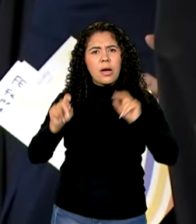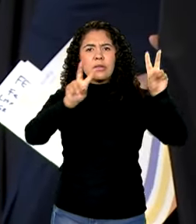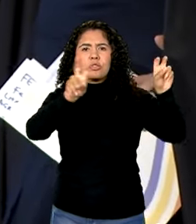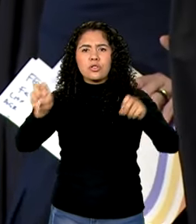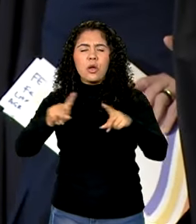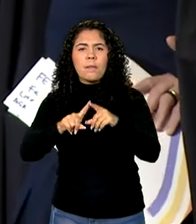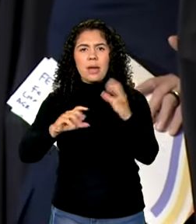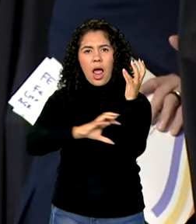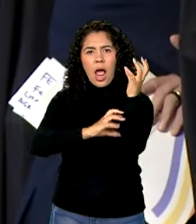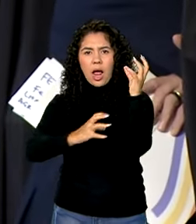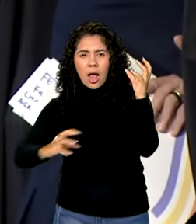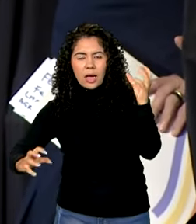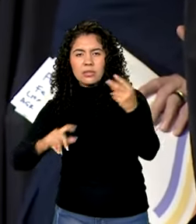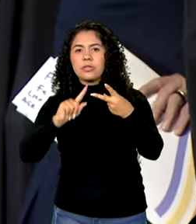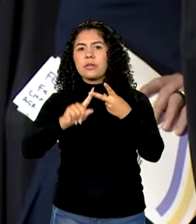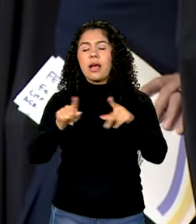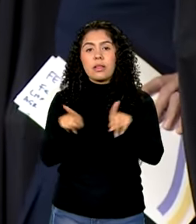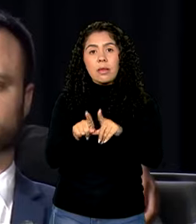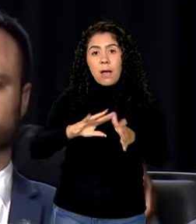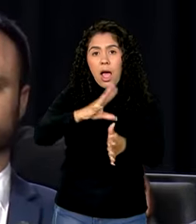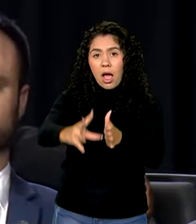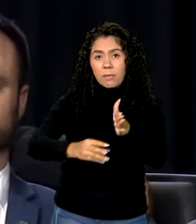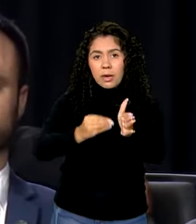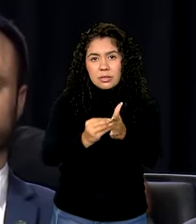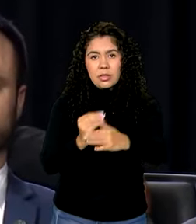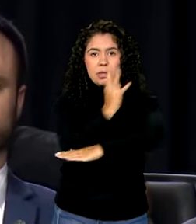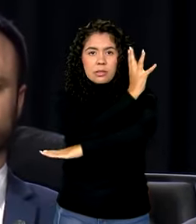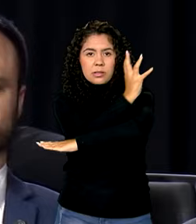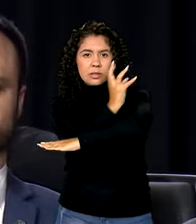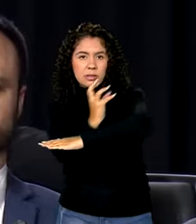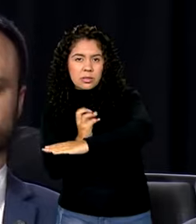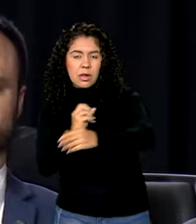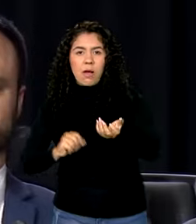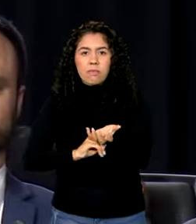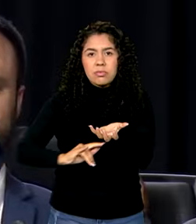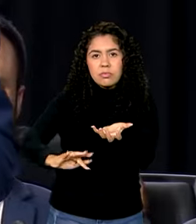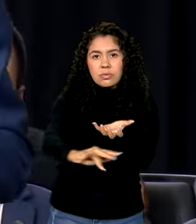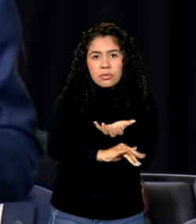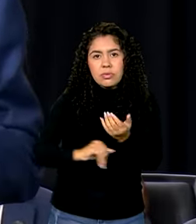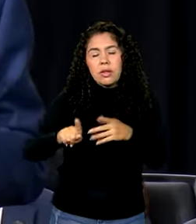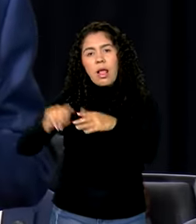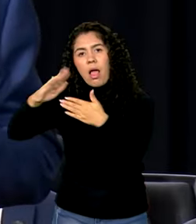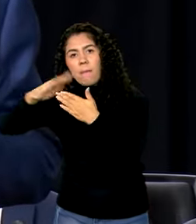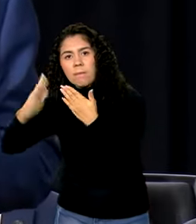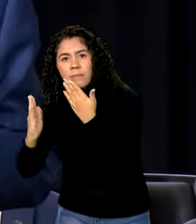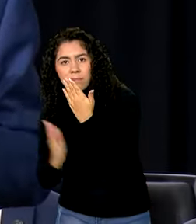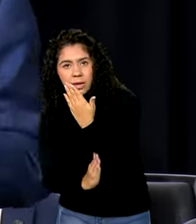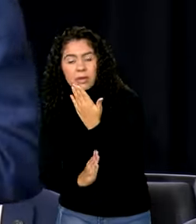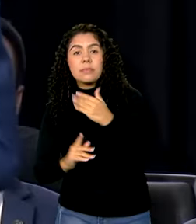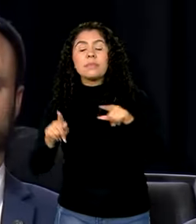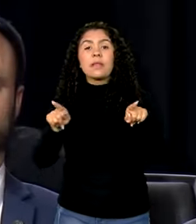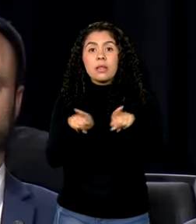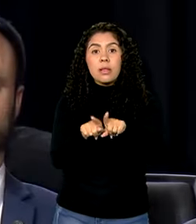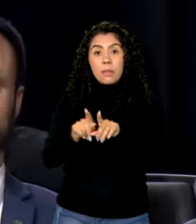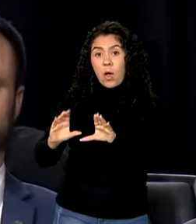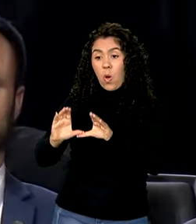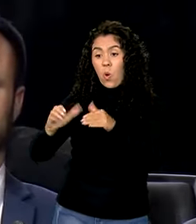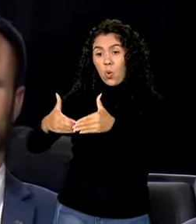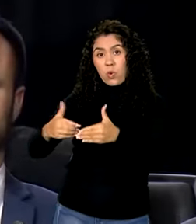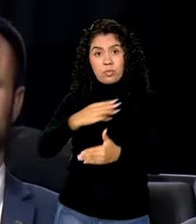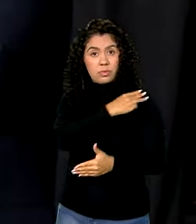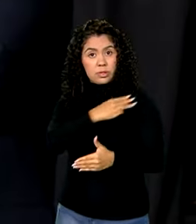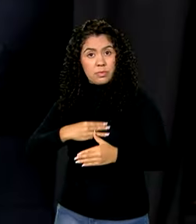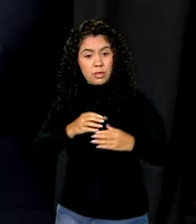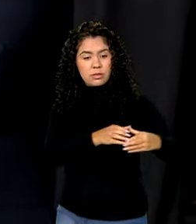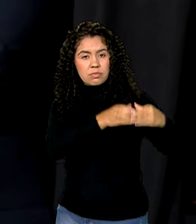Caatinga, o Marinho Costeiro, a Amazônia, o Cerrado, o Pantanal, a Mata Atlântica e o Pampa. Uma comitiva de ministros